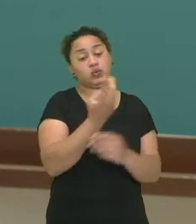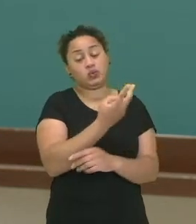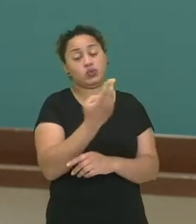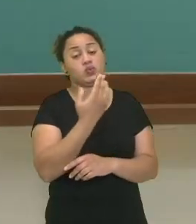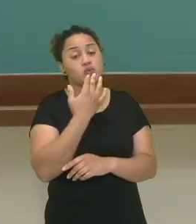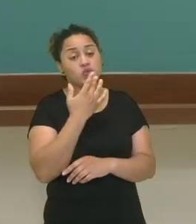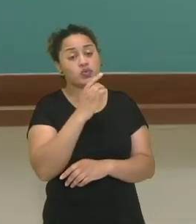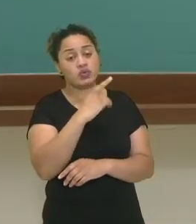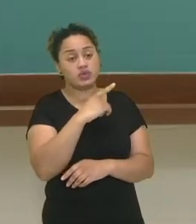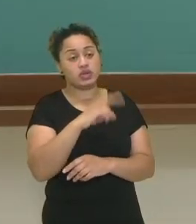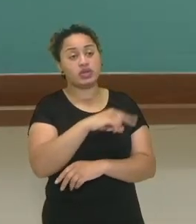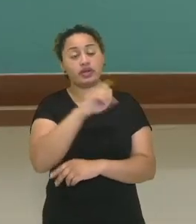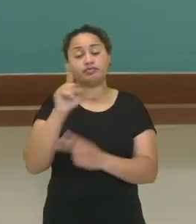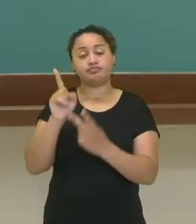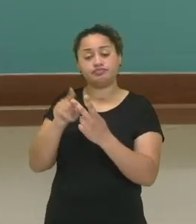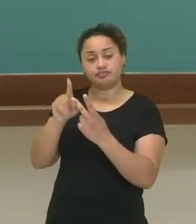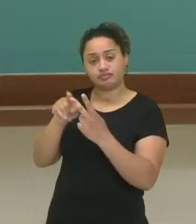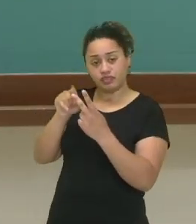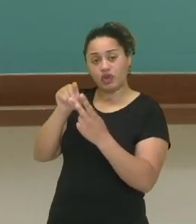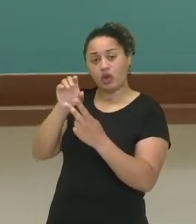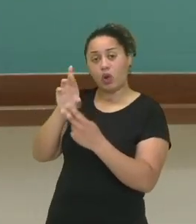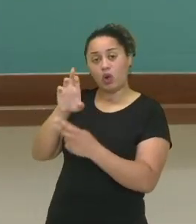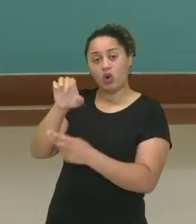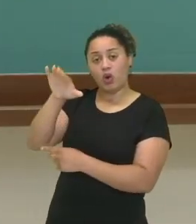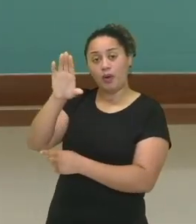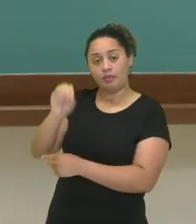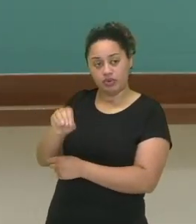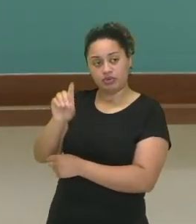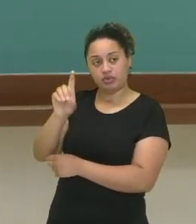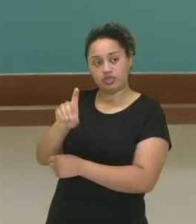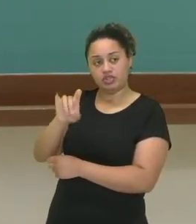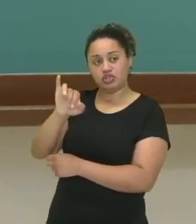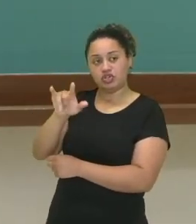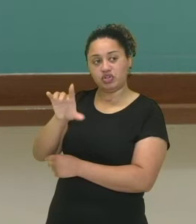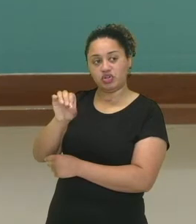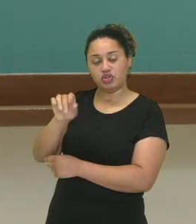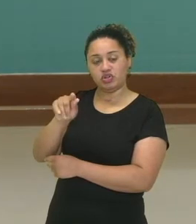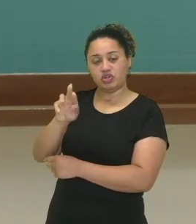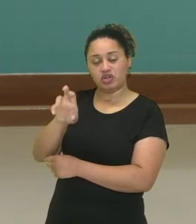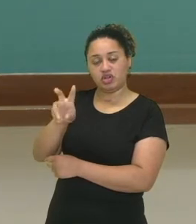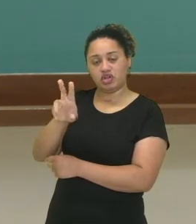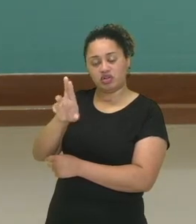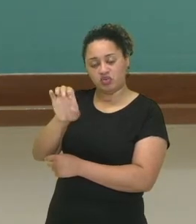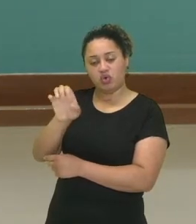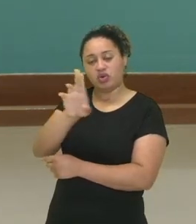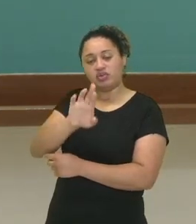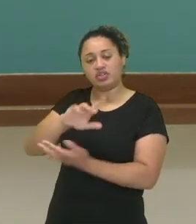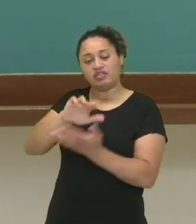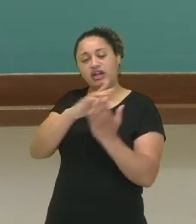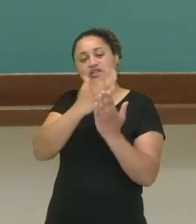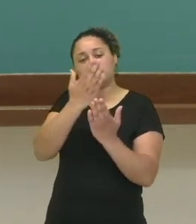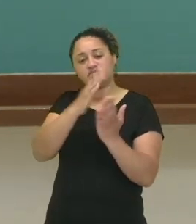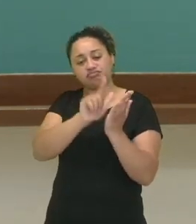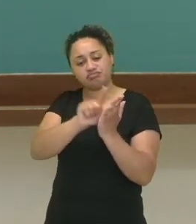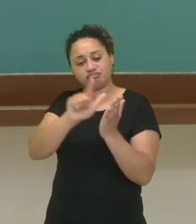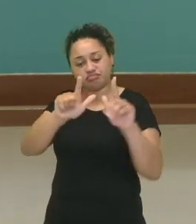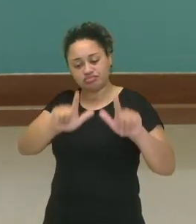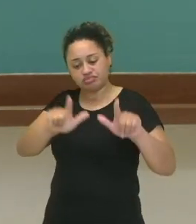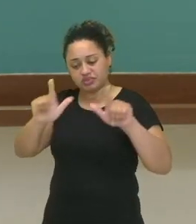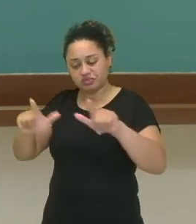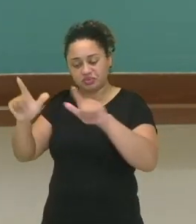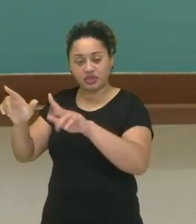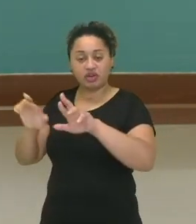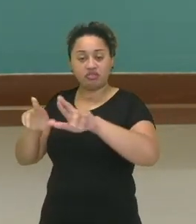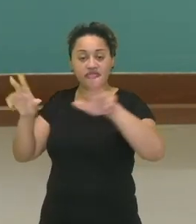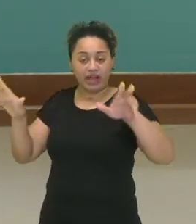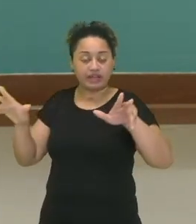cores. A cromoxilogravura, ela vai utilizar de diversas matrizes diferentes para poder ter a gravura